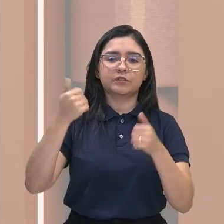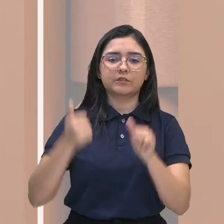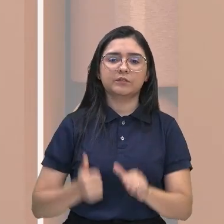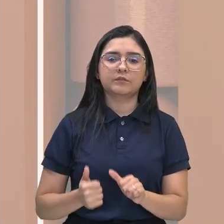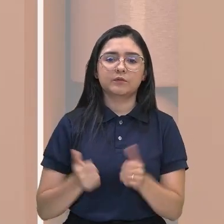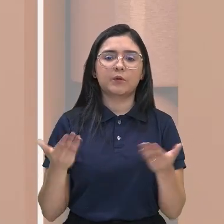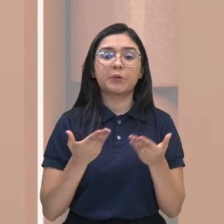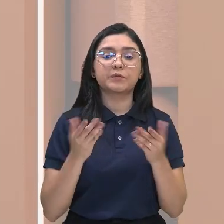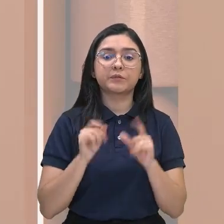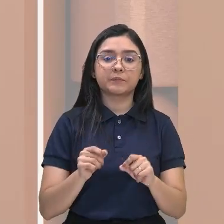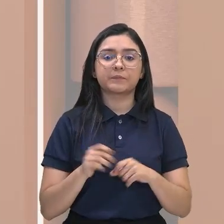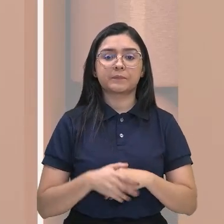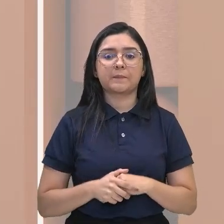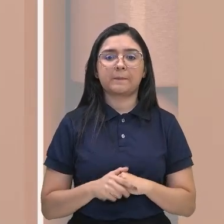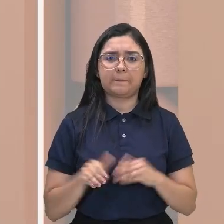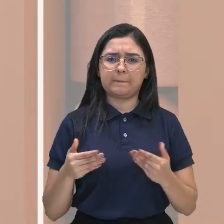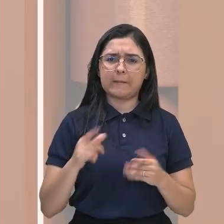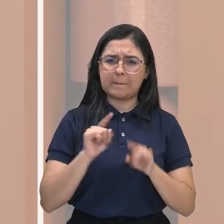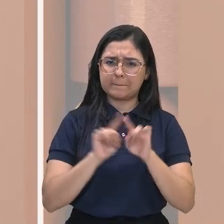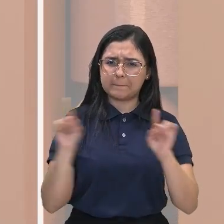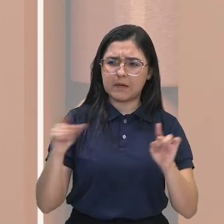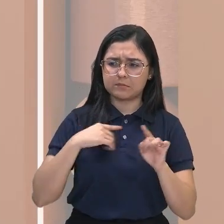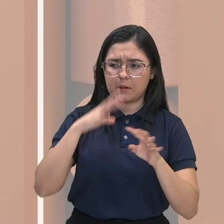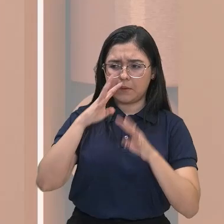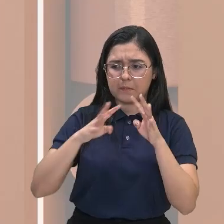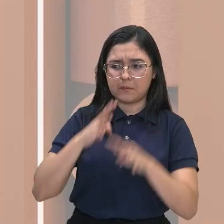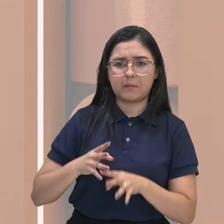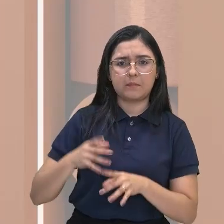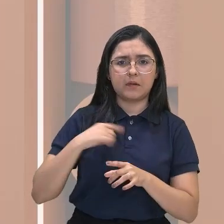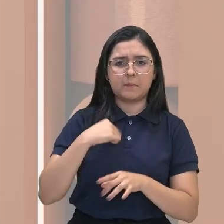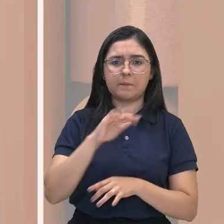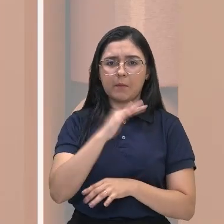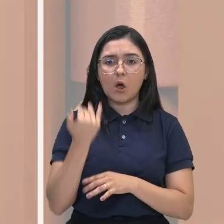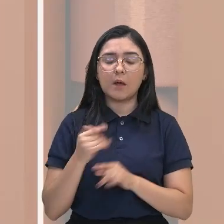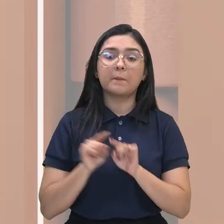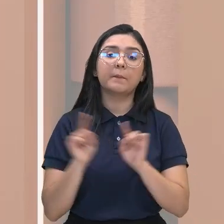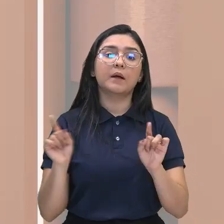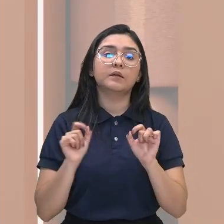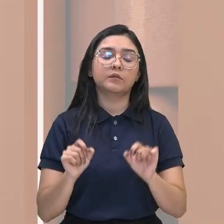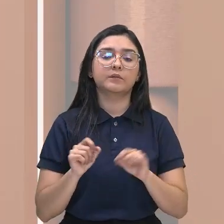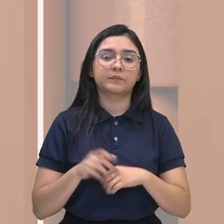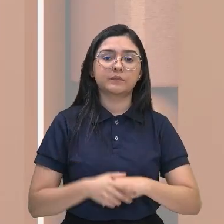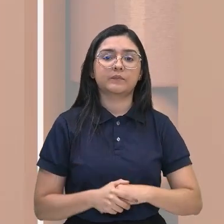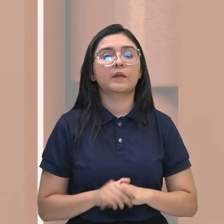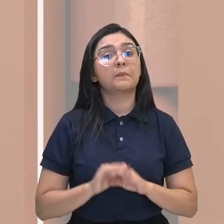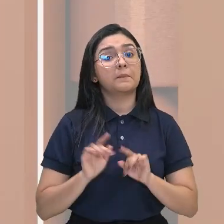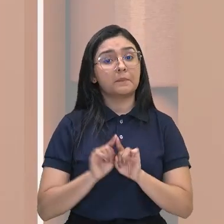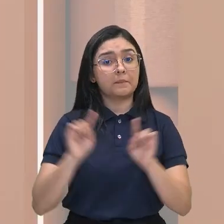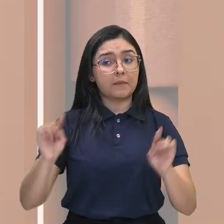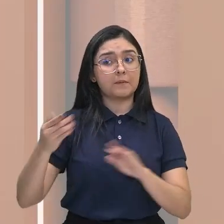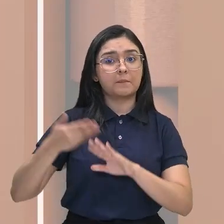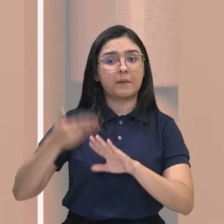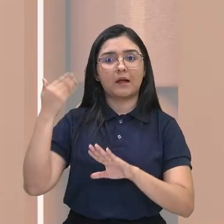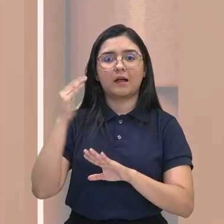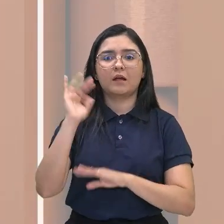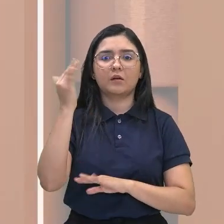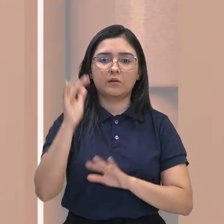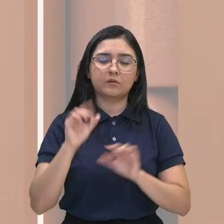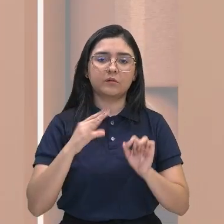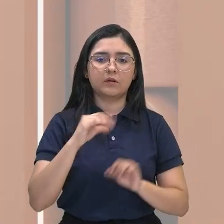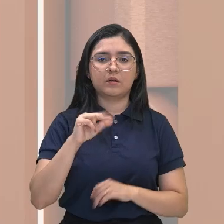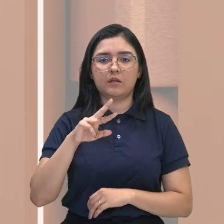algo que levaria o Menótio a uma condenação na Inquisição, mas que, de fato, isso aconteceu. O Carlos